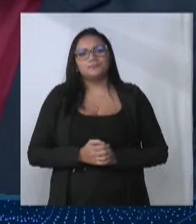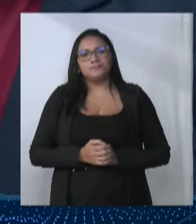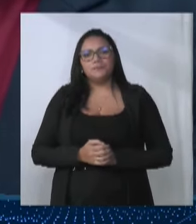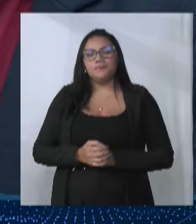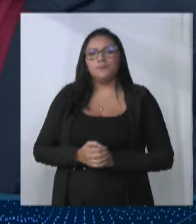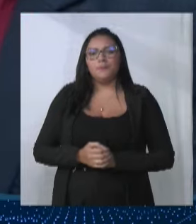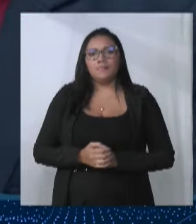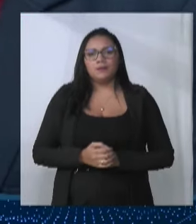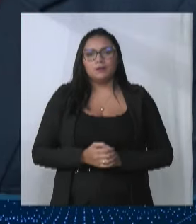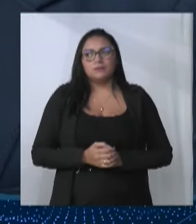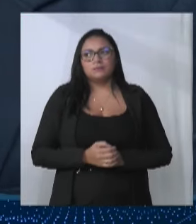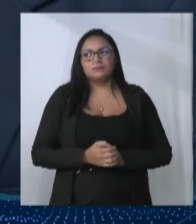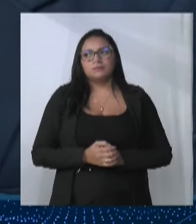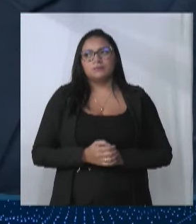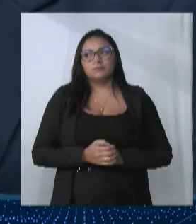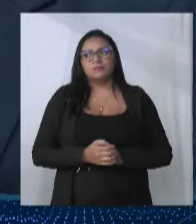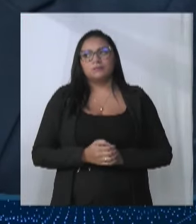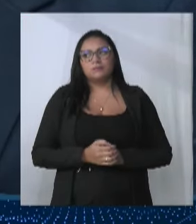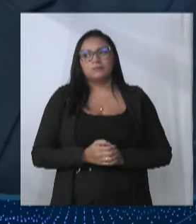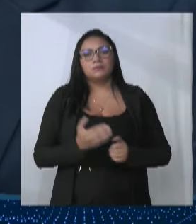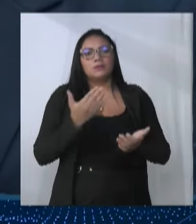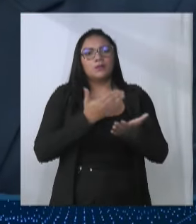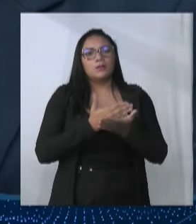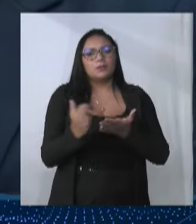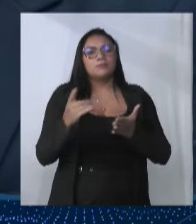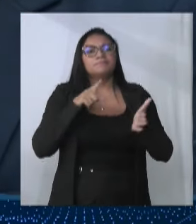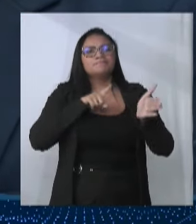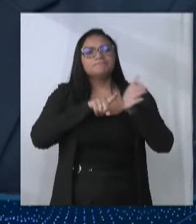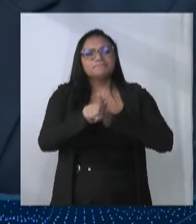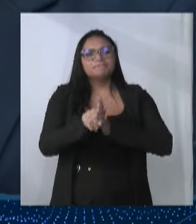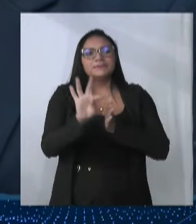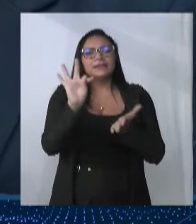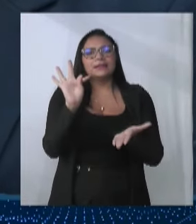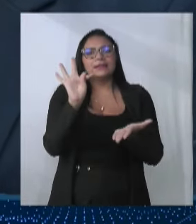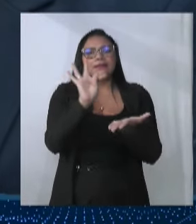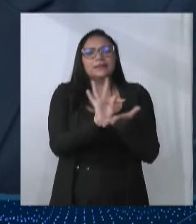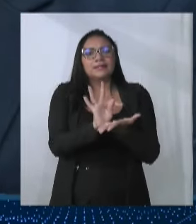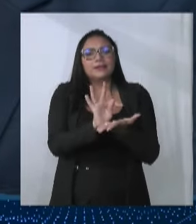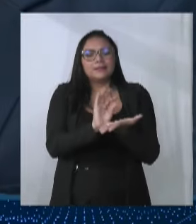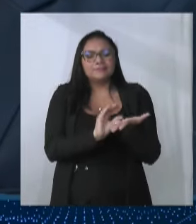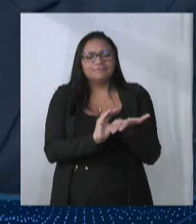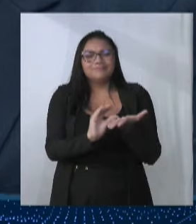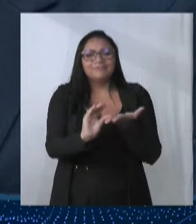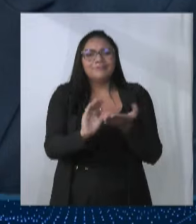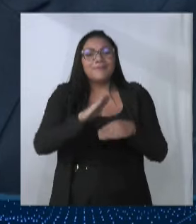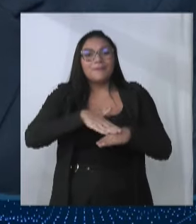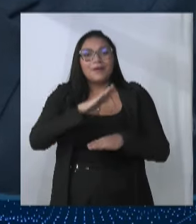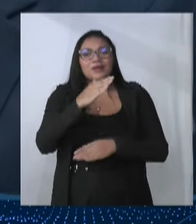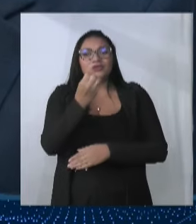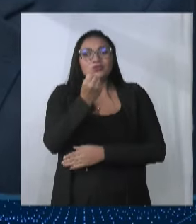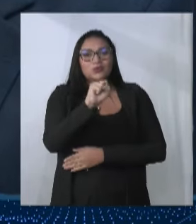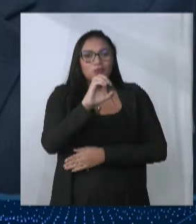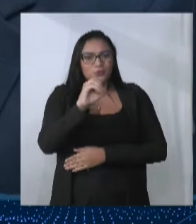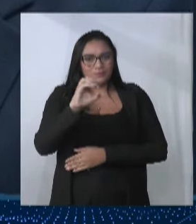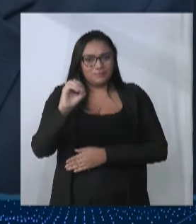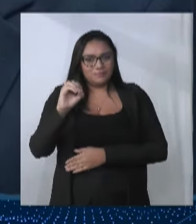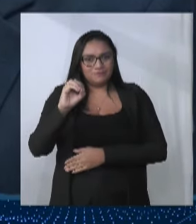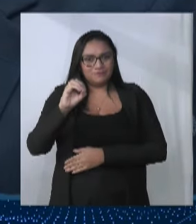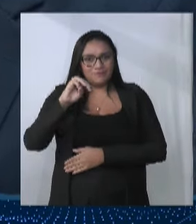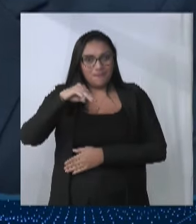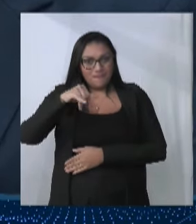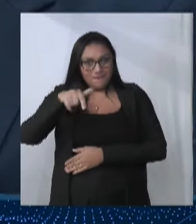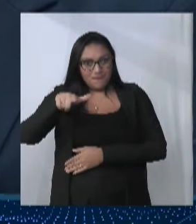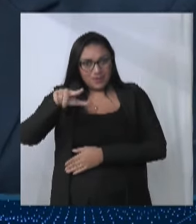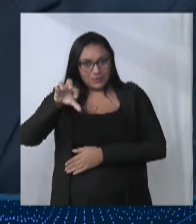Começando por seu questionamento. Teresina investe mais de 800 milhões ano.